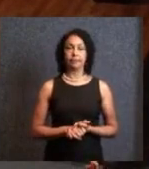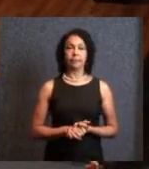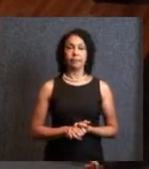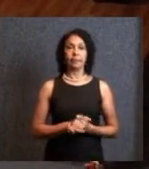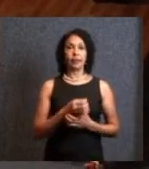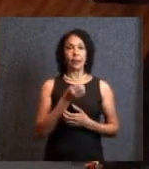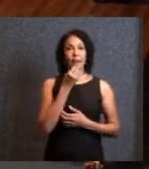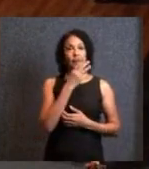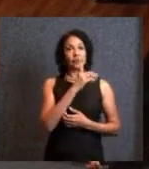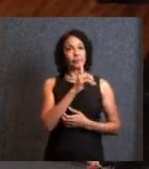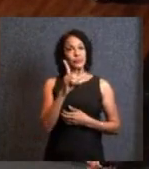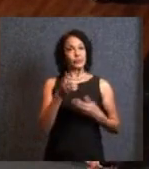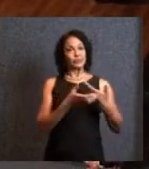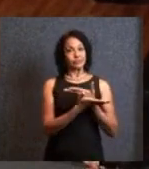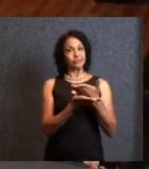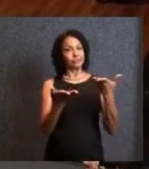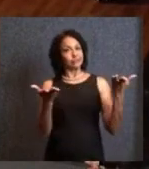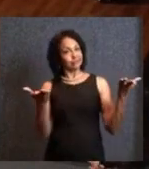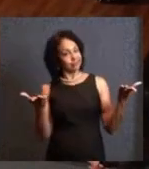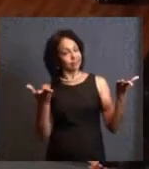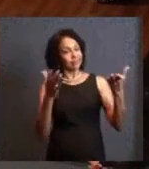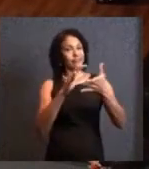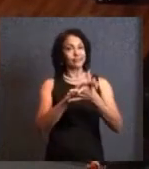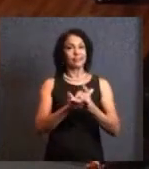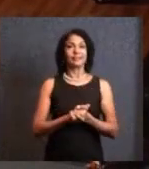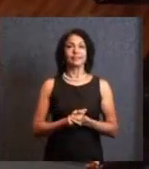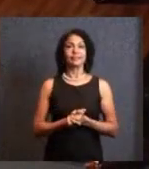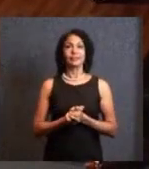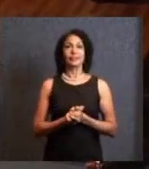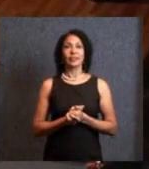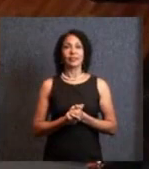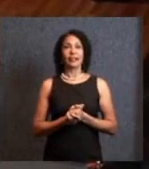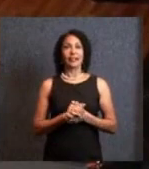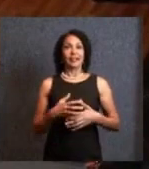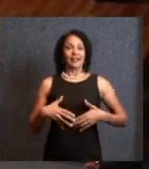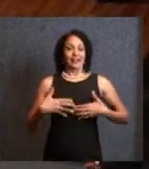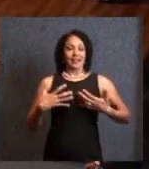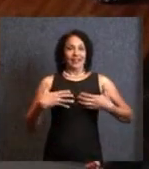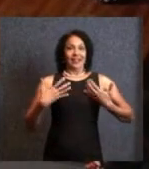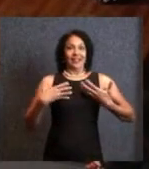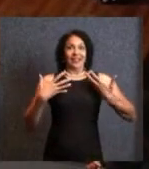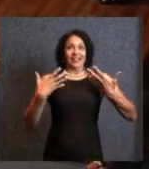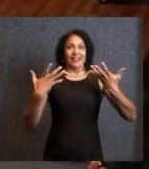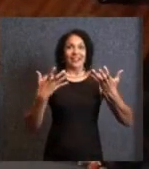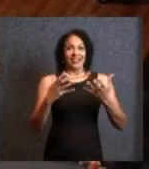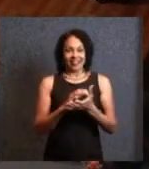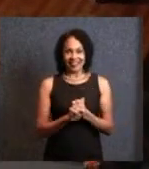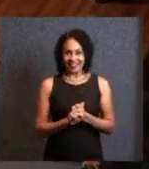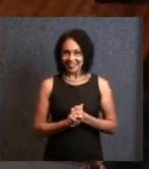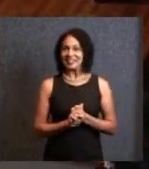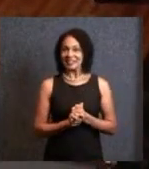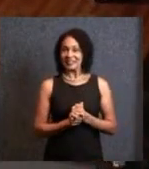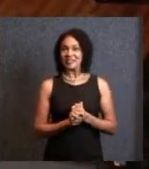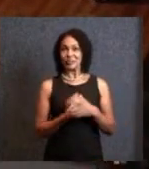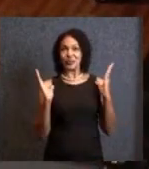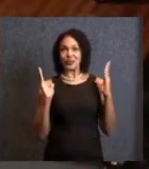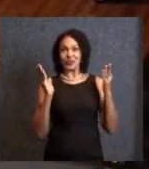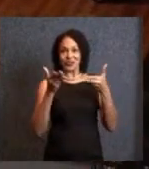Bom dia a todos e a todas. Já estamos ansiosos e ansiosas pelos